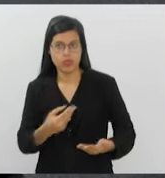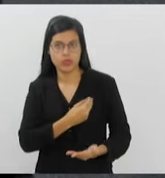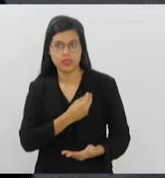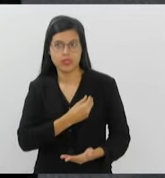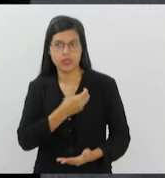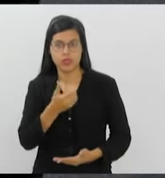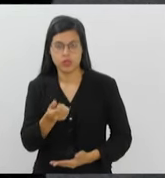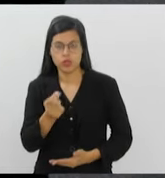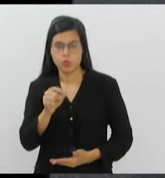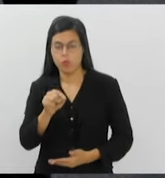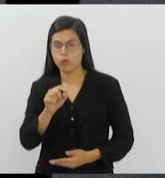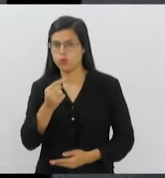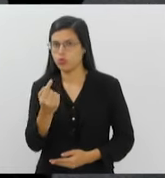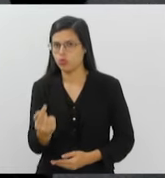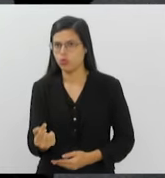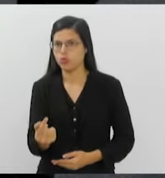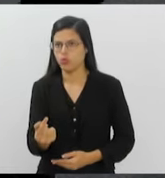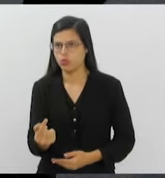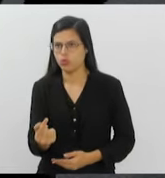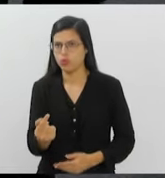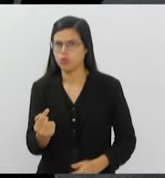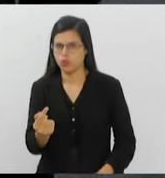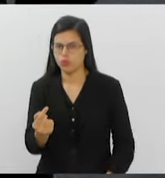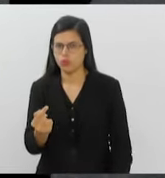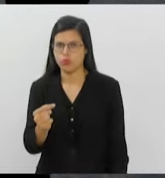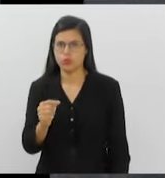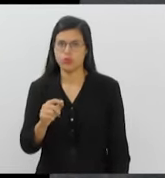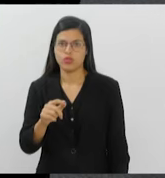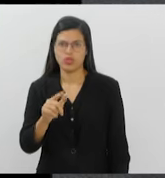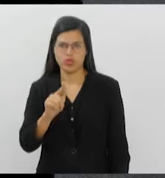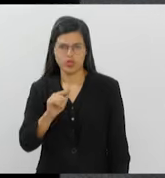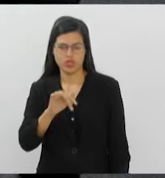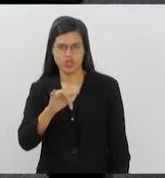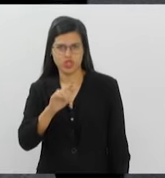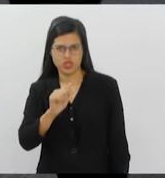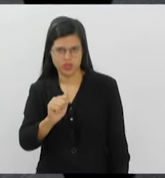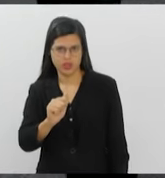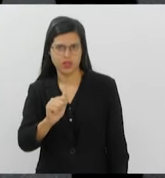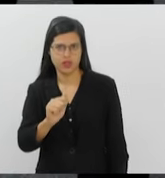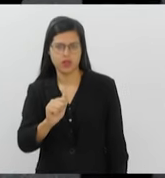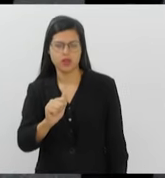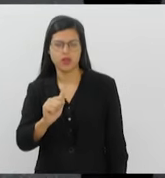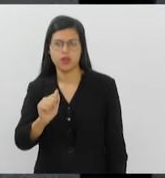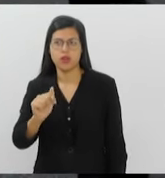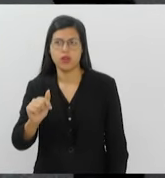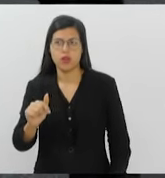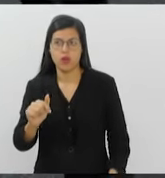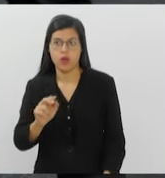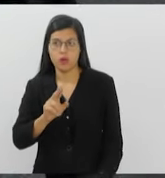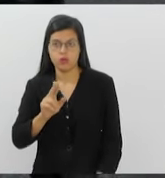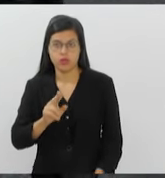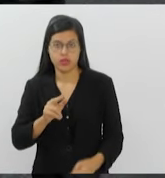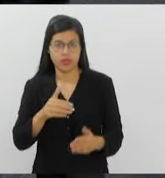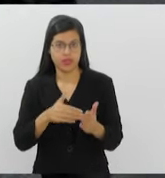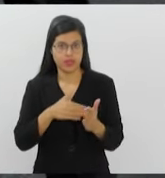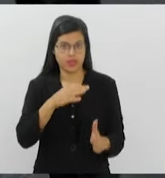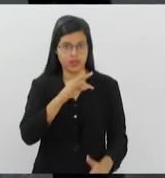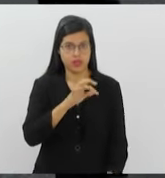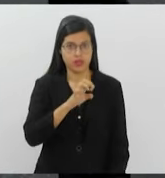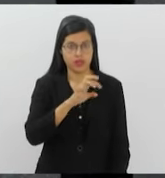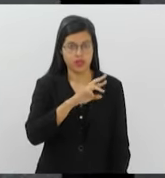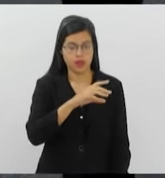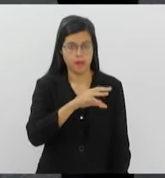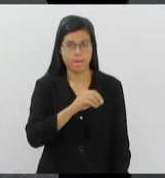6,1 gigawatts. As usinas são a Termo Rio, a Barbosa Lima